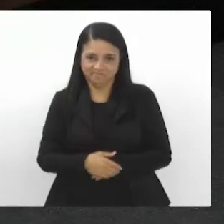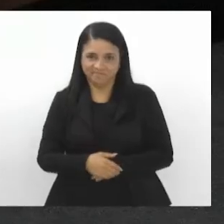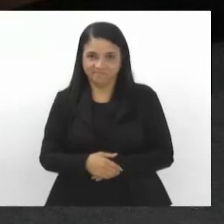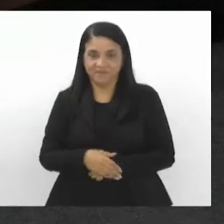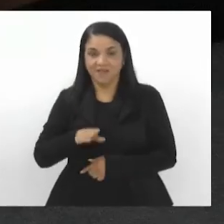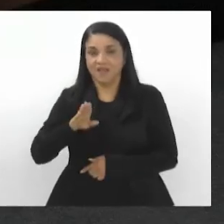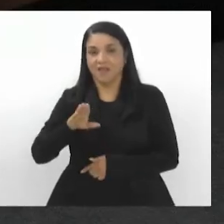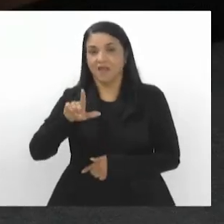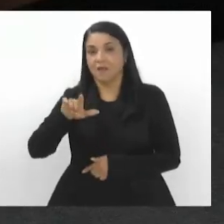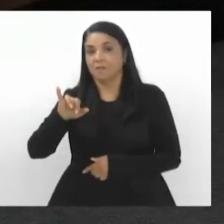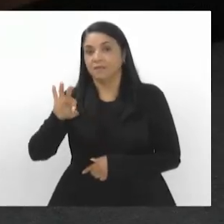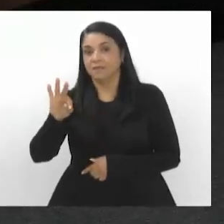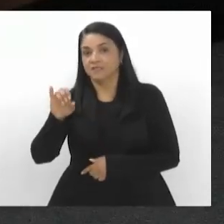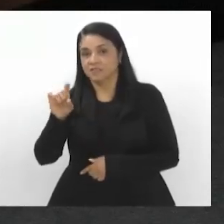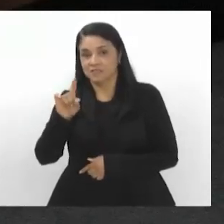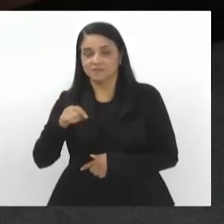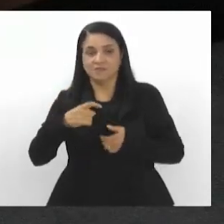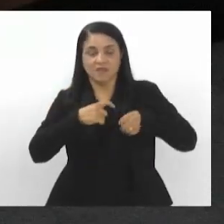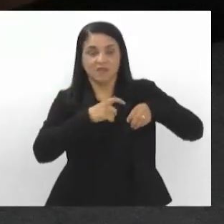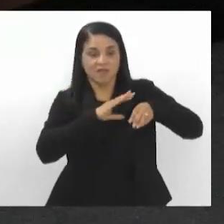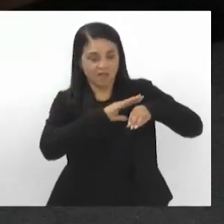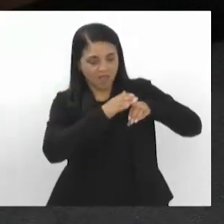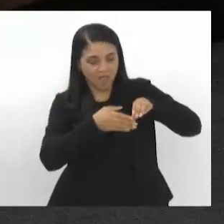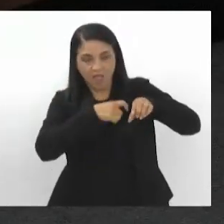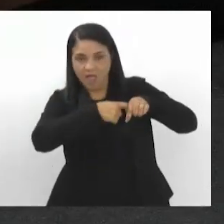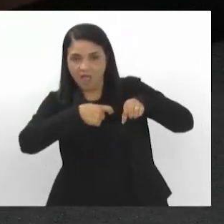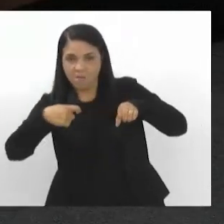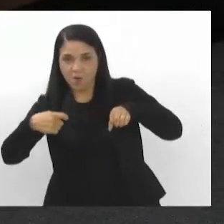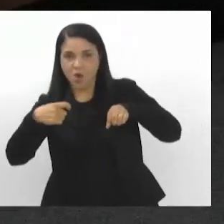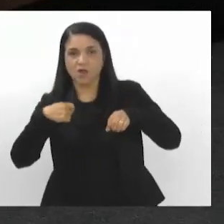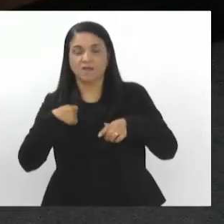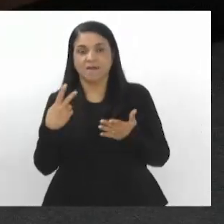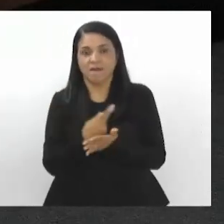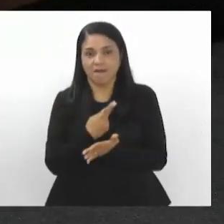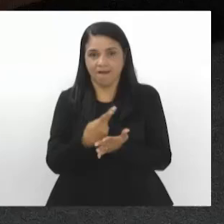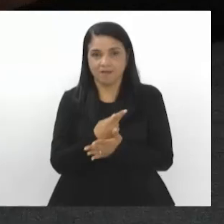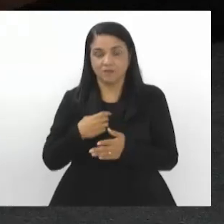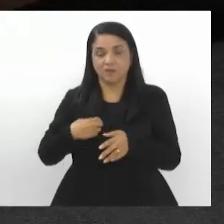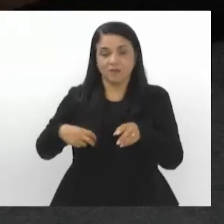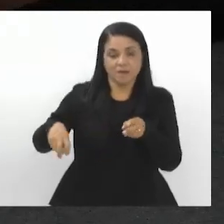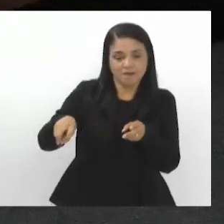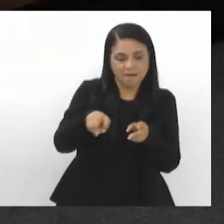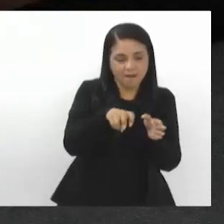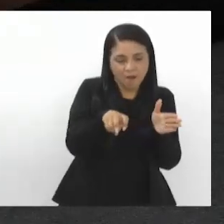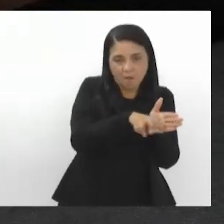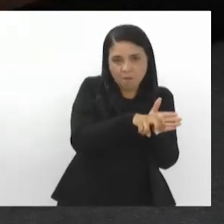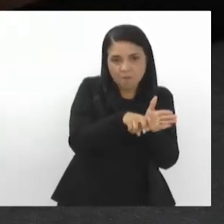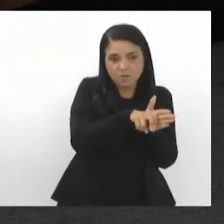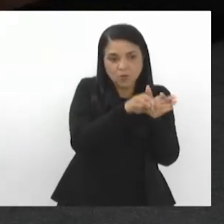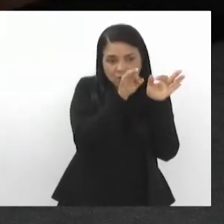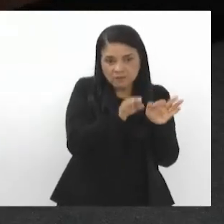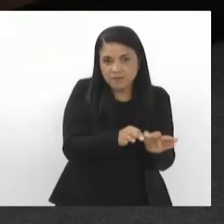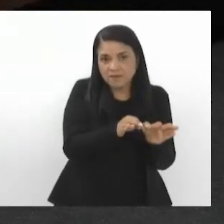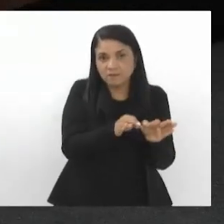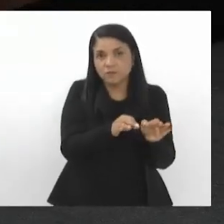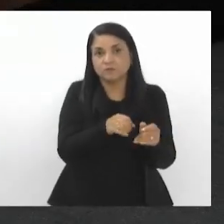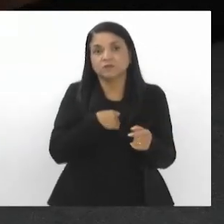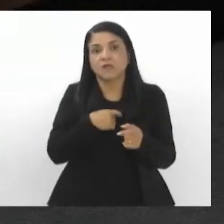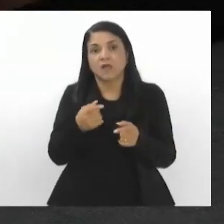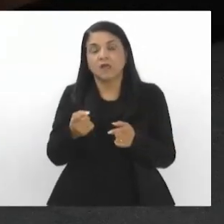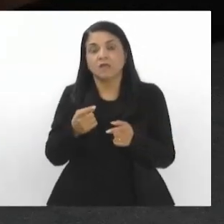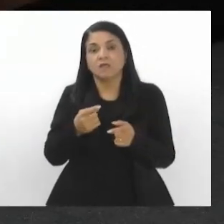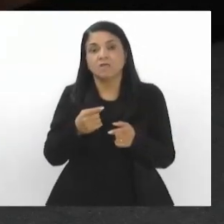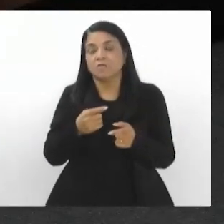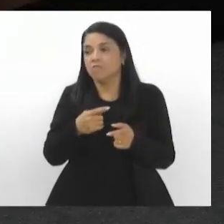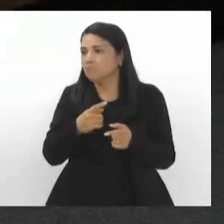Blitz, caça-níqueis, reboques de forma irregular, carros parados em lugares corretos, pessoas que voltam para os seus carros e não sabem para